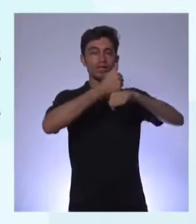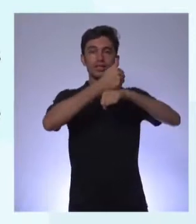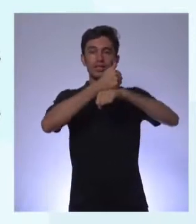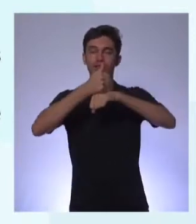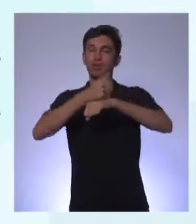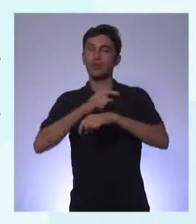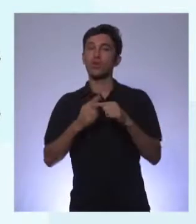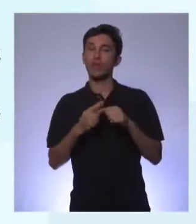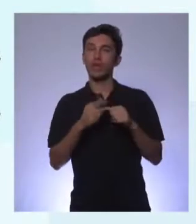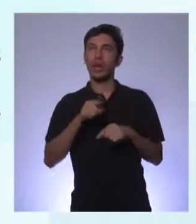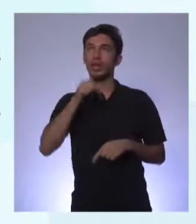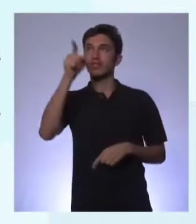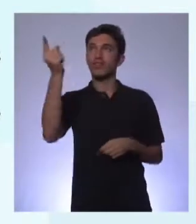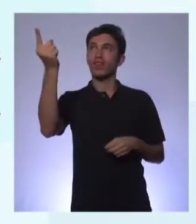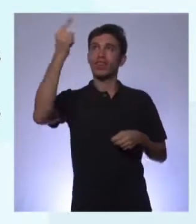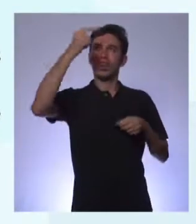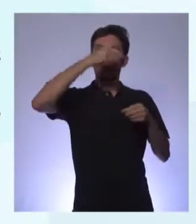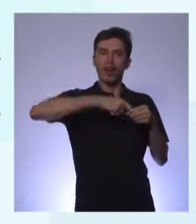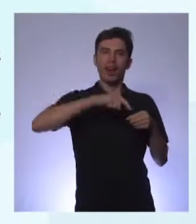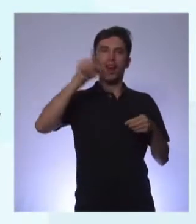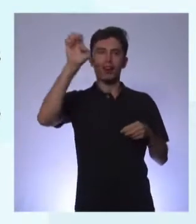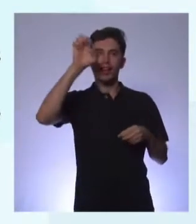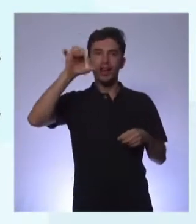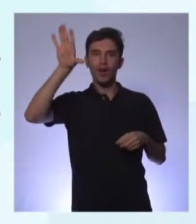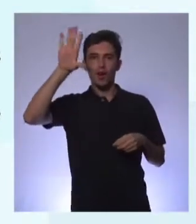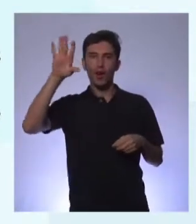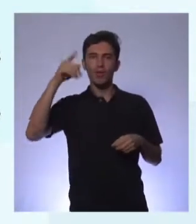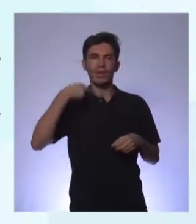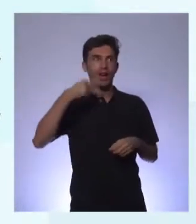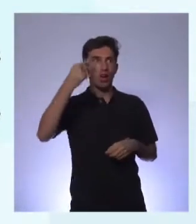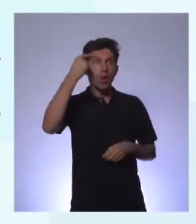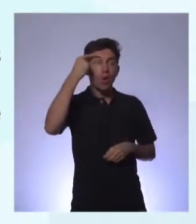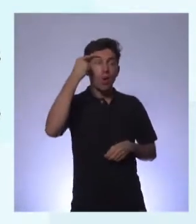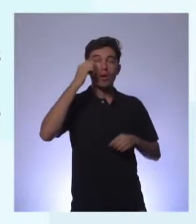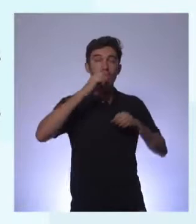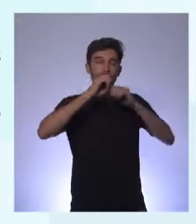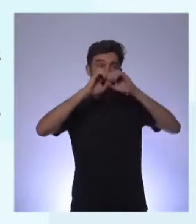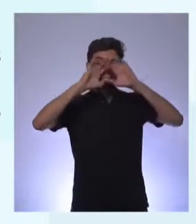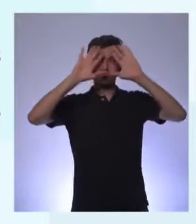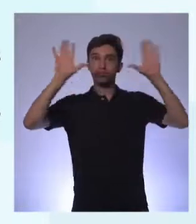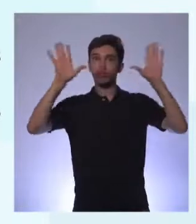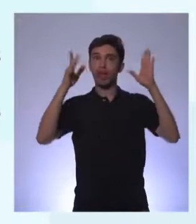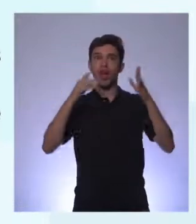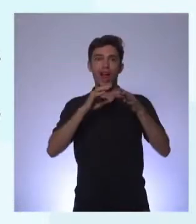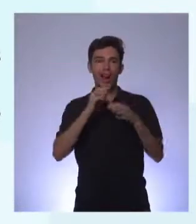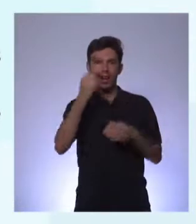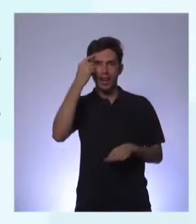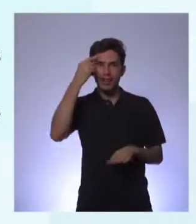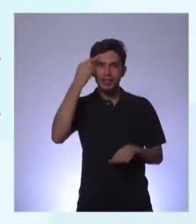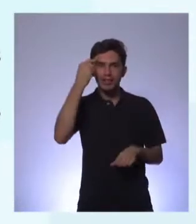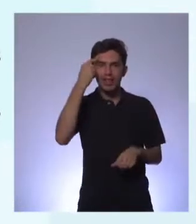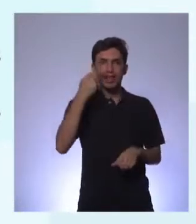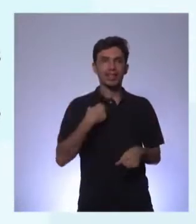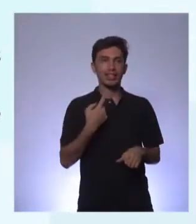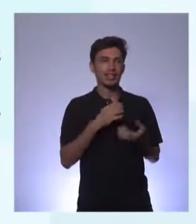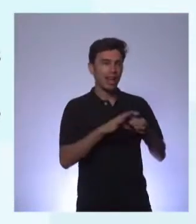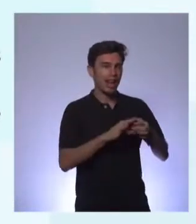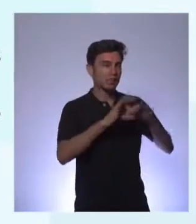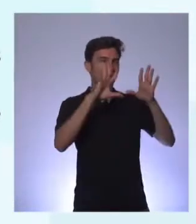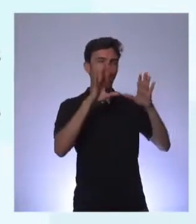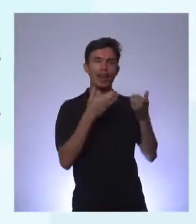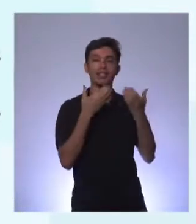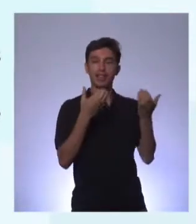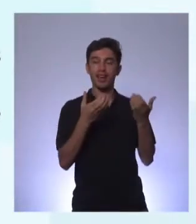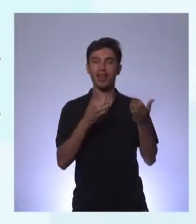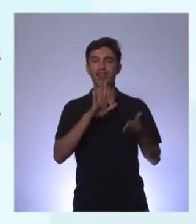camaradas já vinham da Europa com a mente revolucionária e iluminista, a mente liberal. Então, é